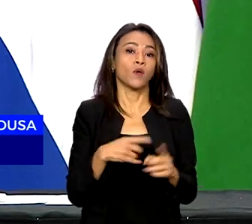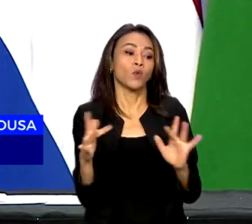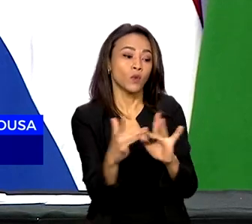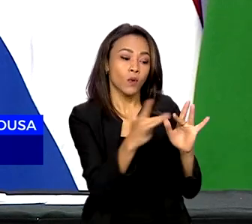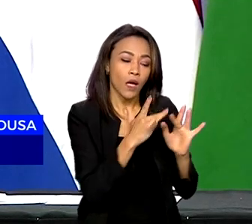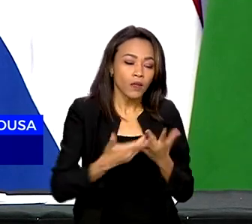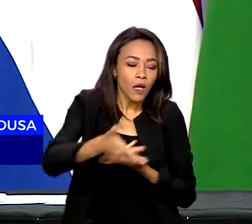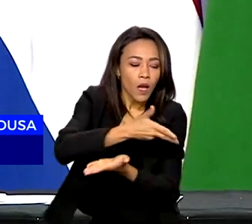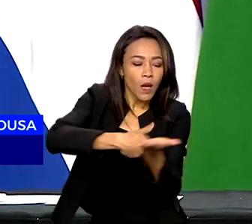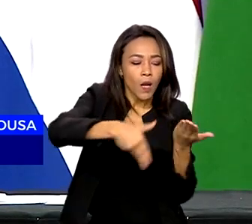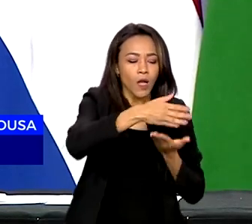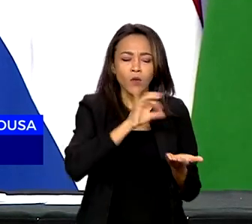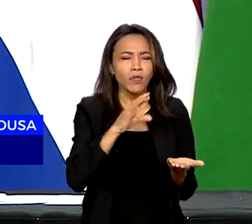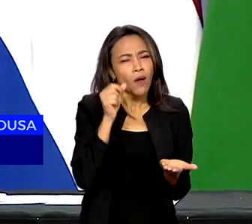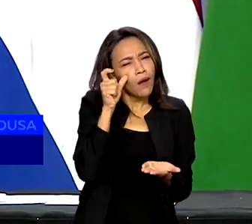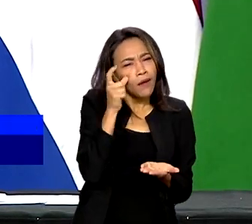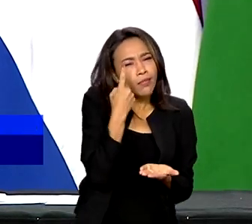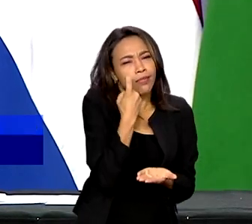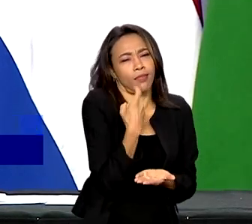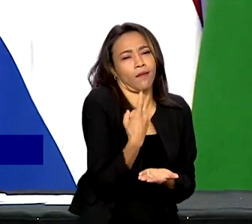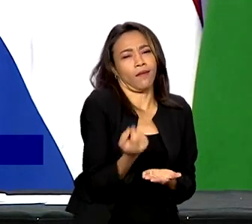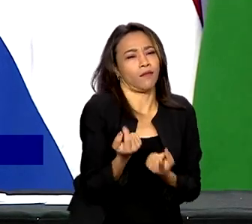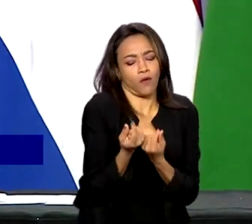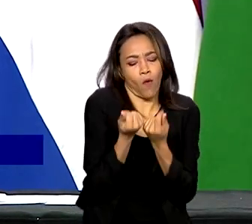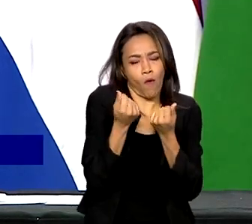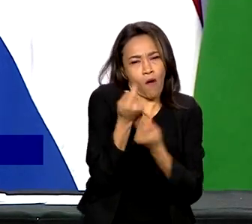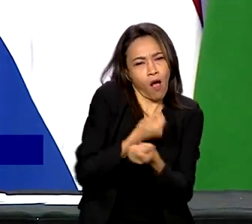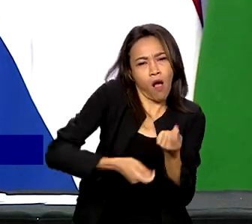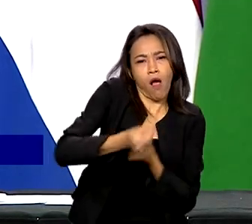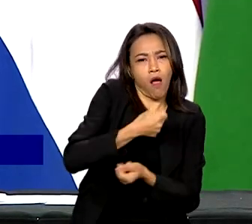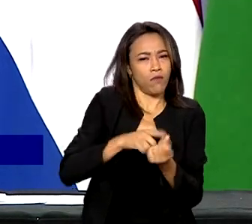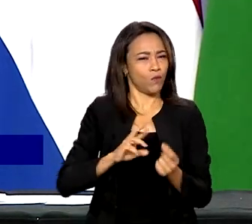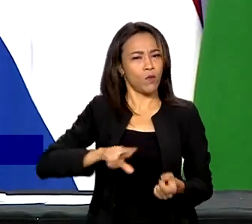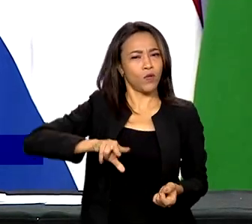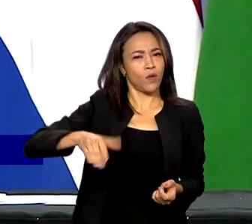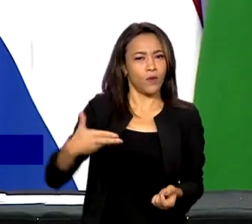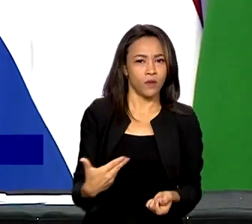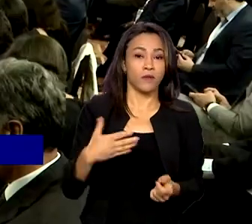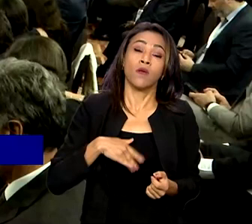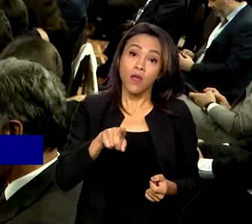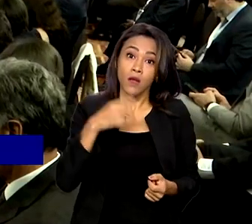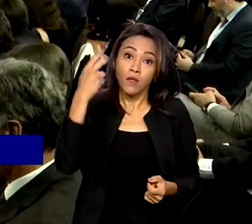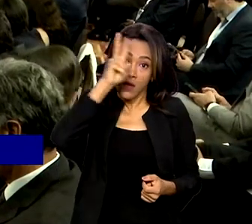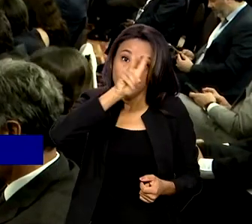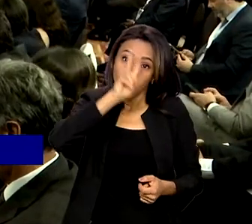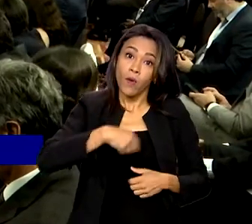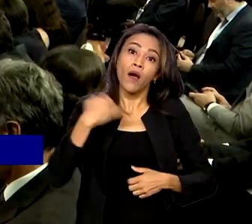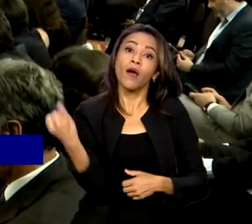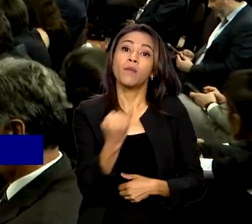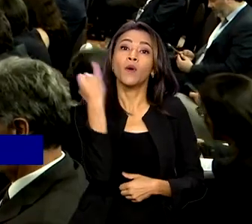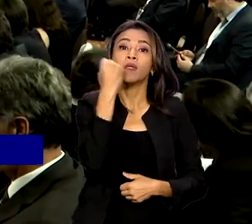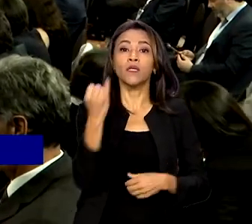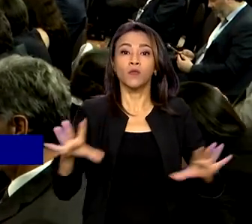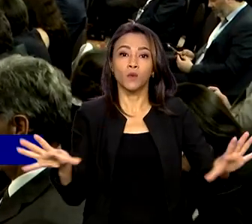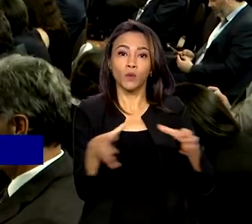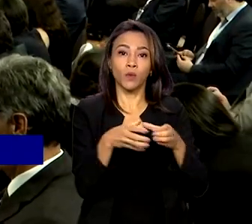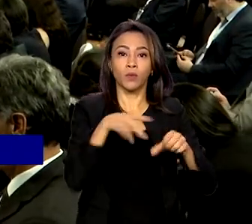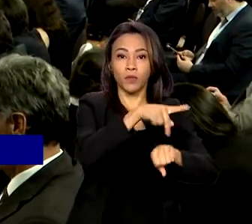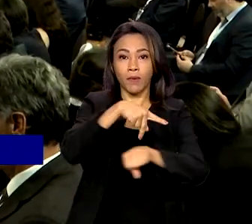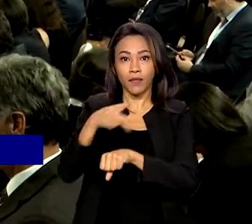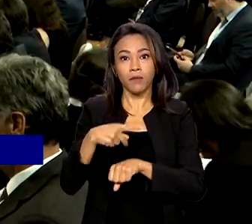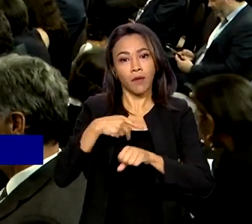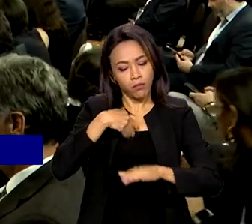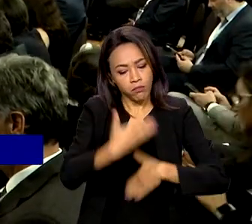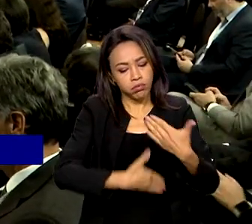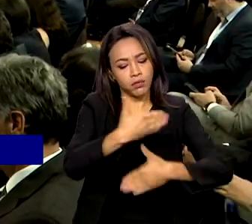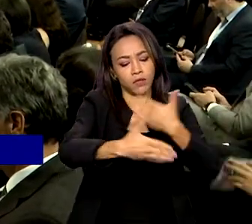do bloco vão além do interesse comercial. Alberto Fernandes lembrou a importância do Mercosul como gerador de desenvolvimento para a